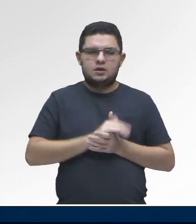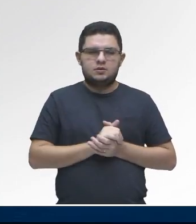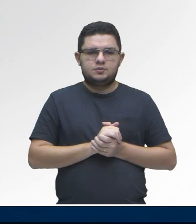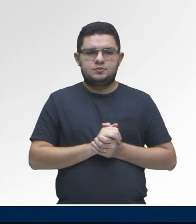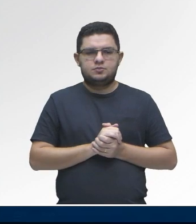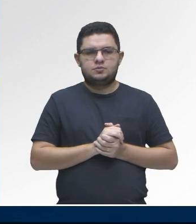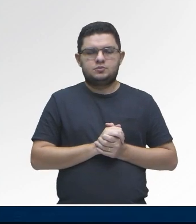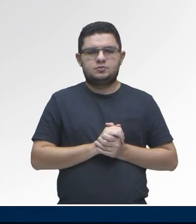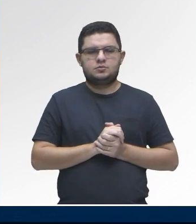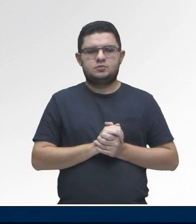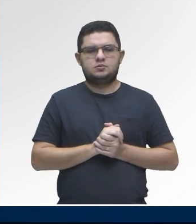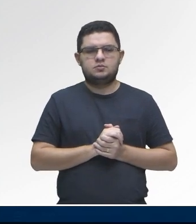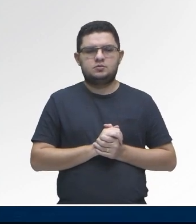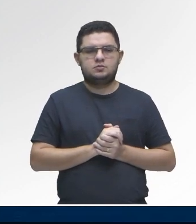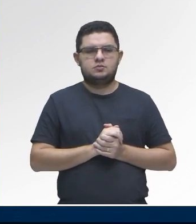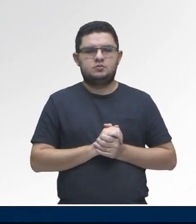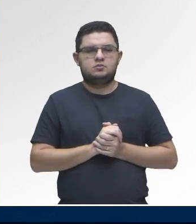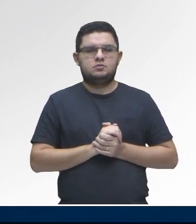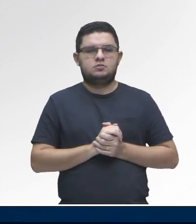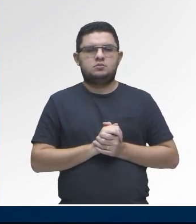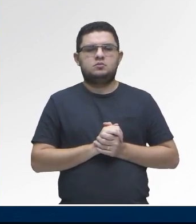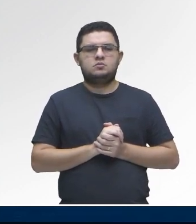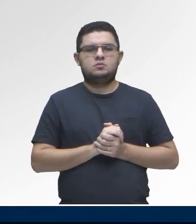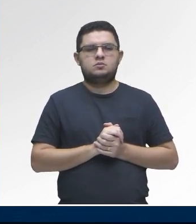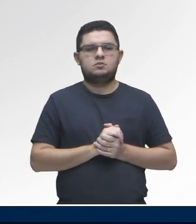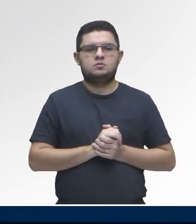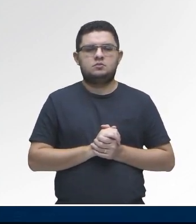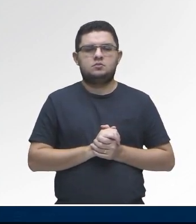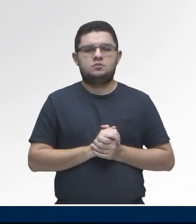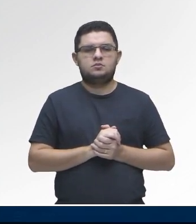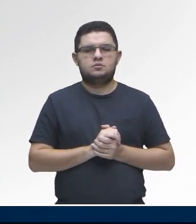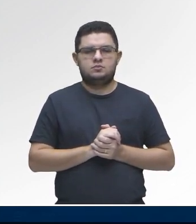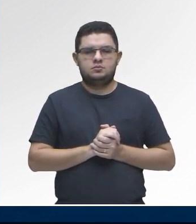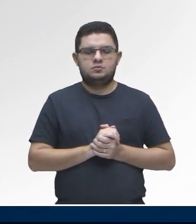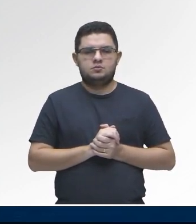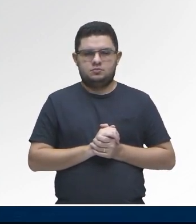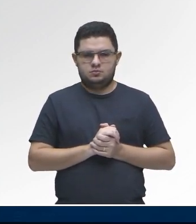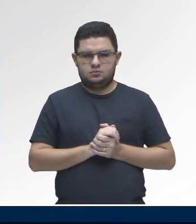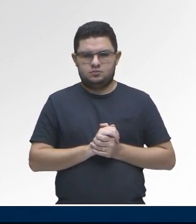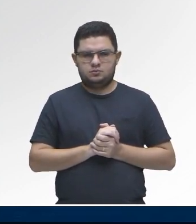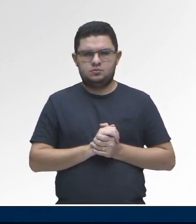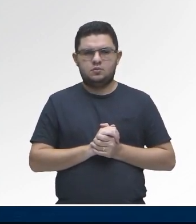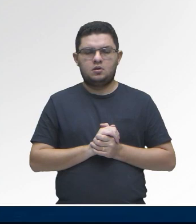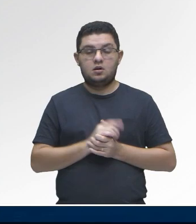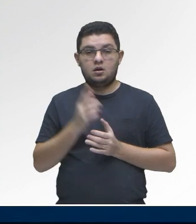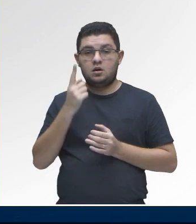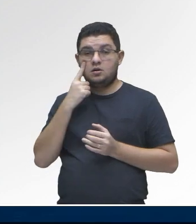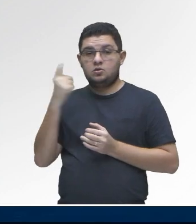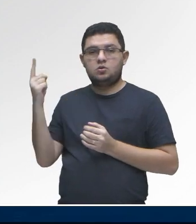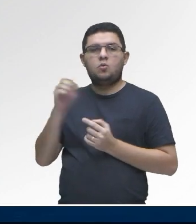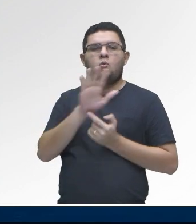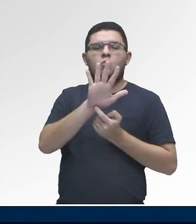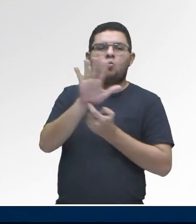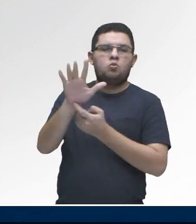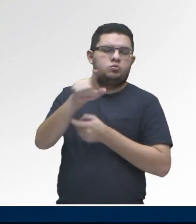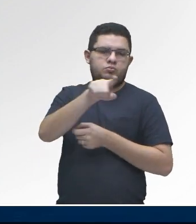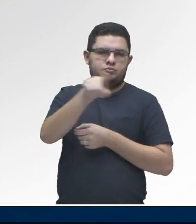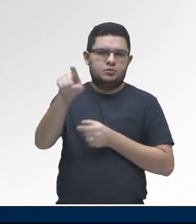Está aqui o que nós mostramos para vocês, que é uma outra forma de